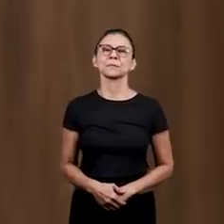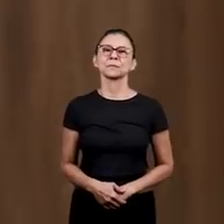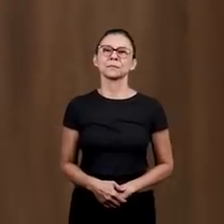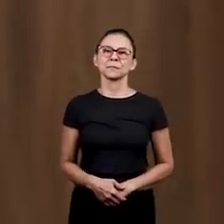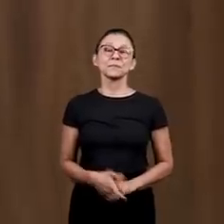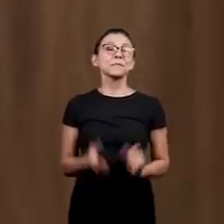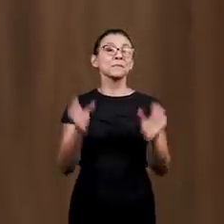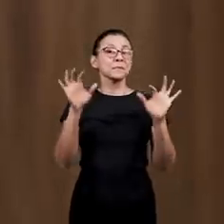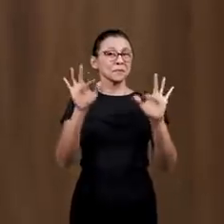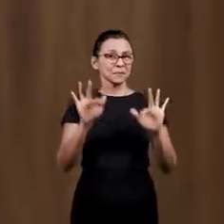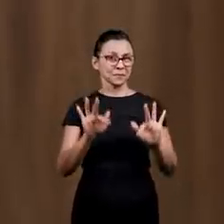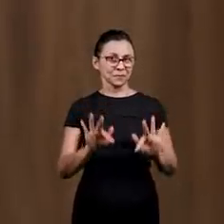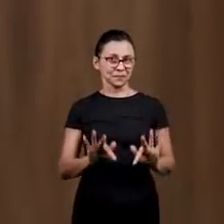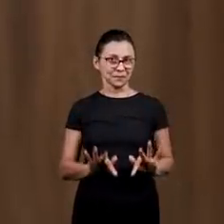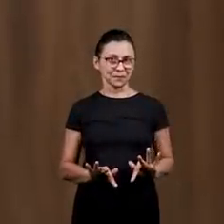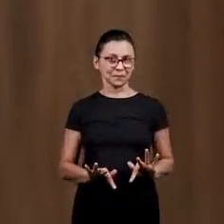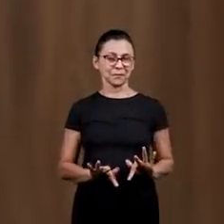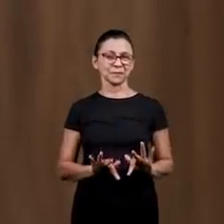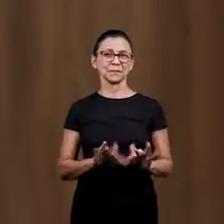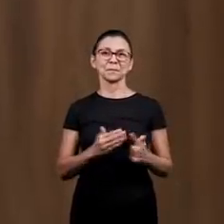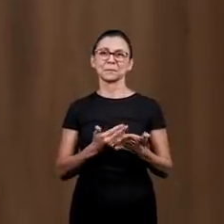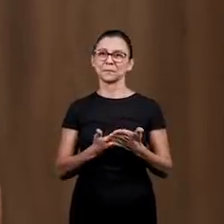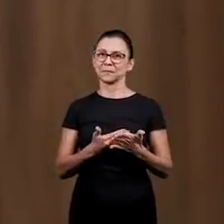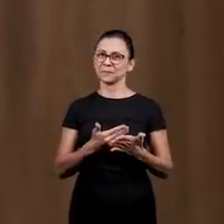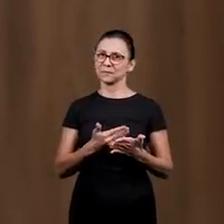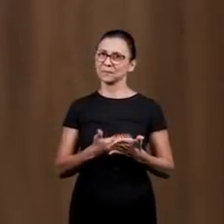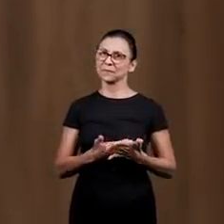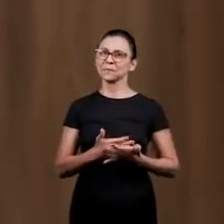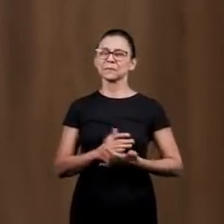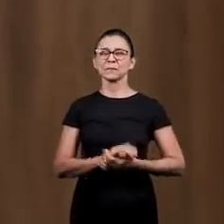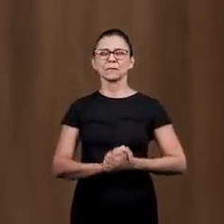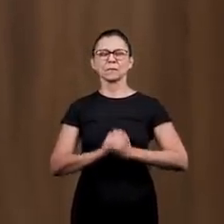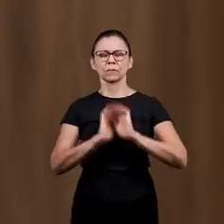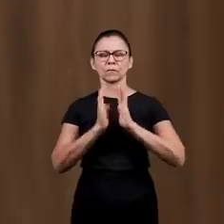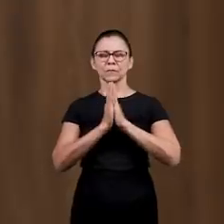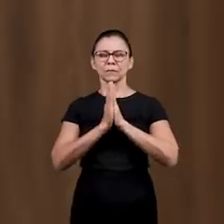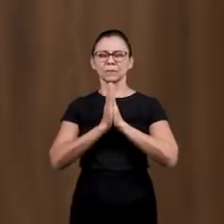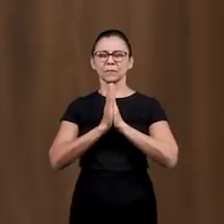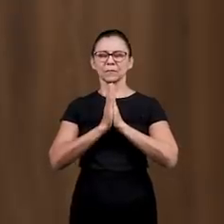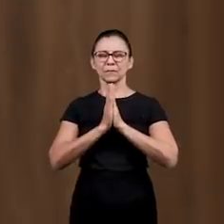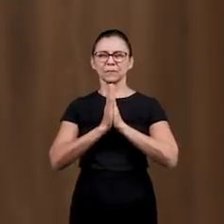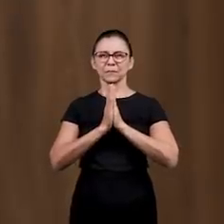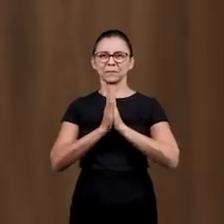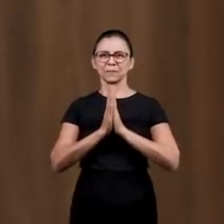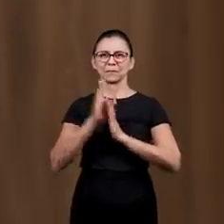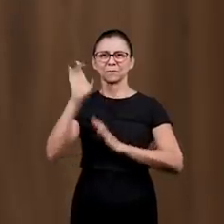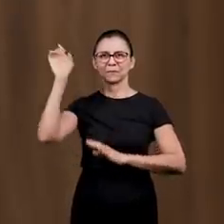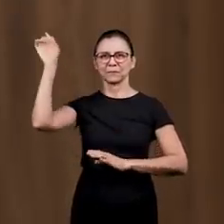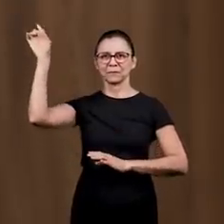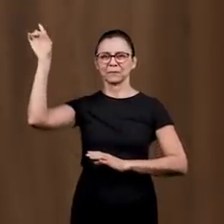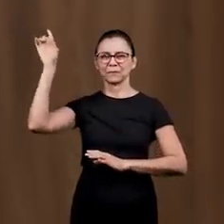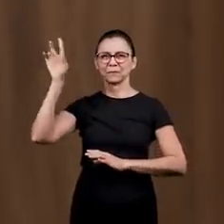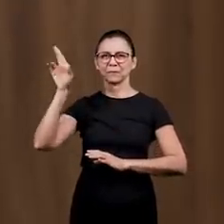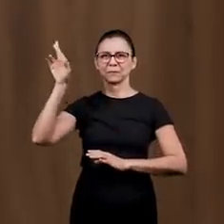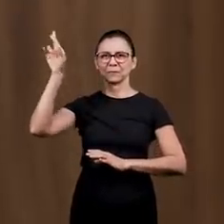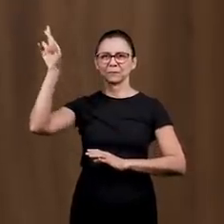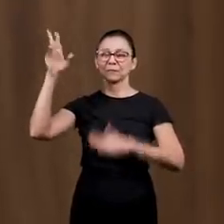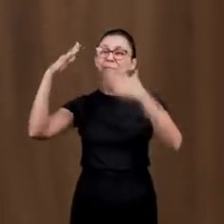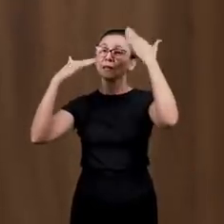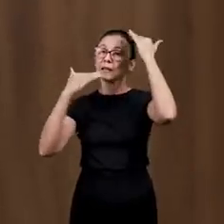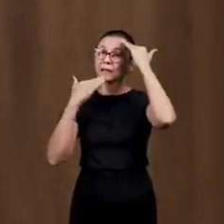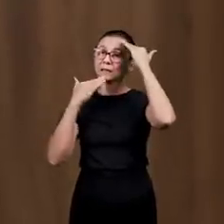nós vamos agora encerrar o nosso período de aula fazendo uma oração ao Senhor. Senhor,